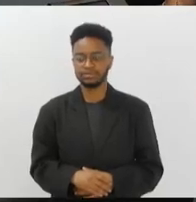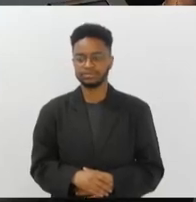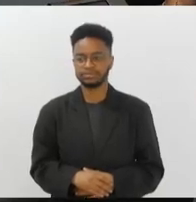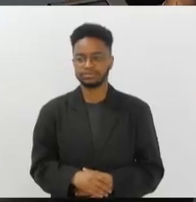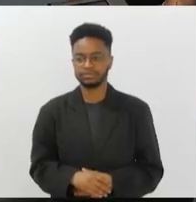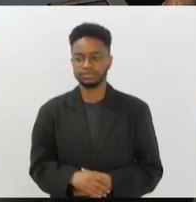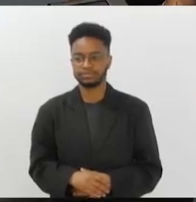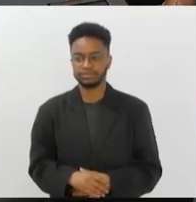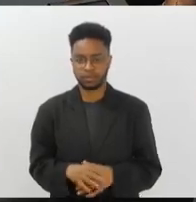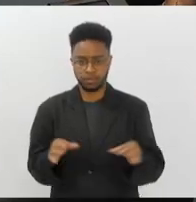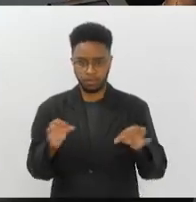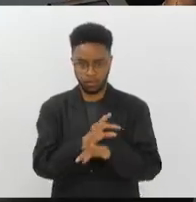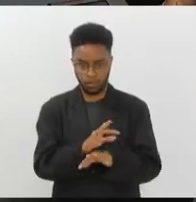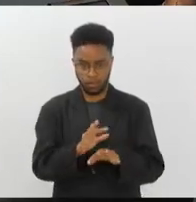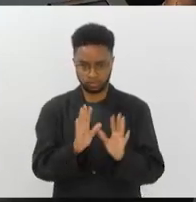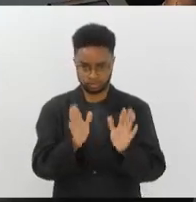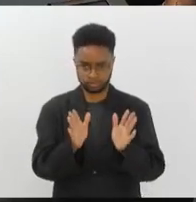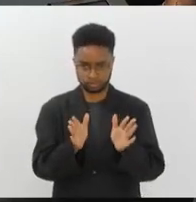Estamos a postos?